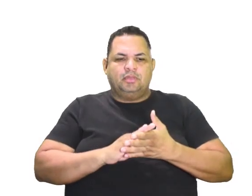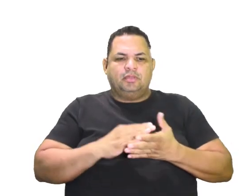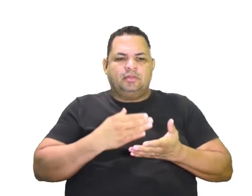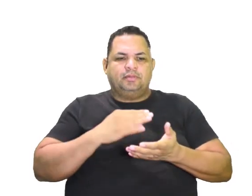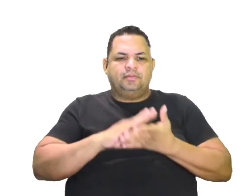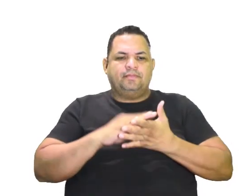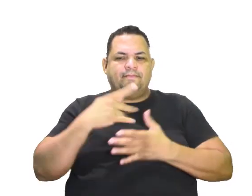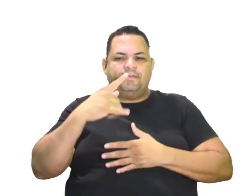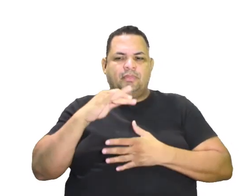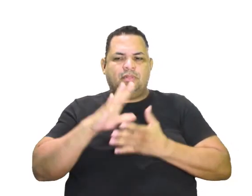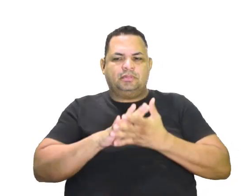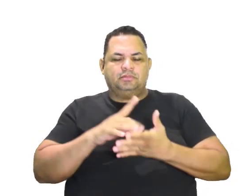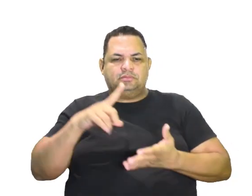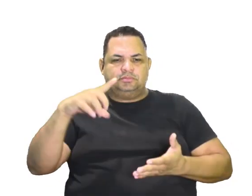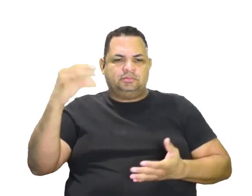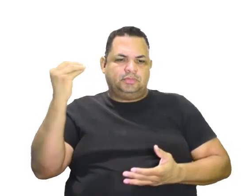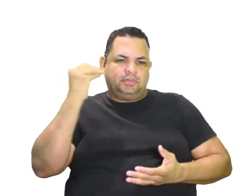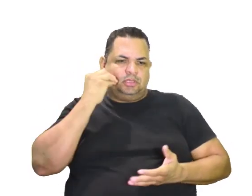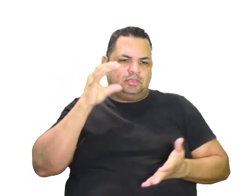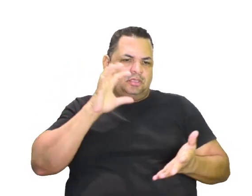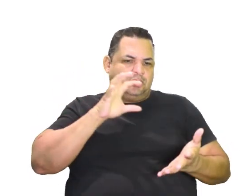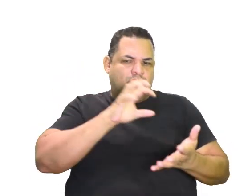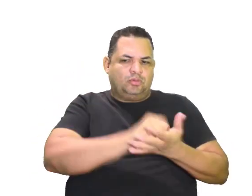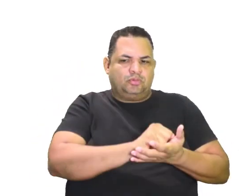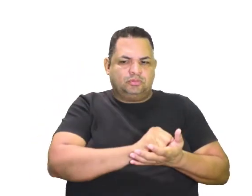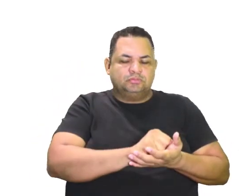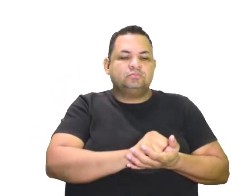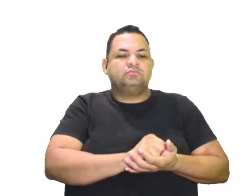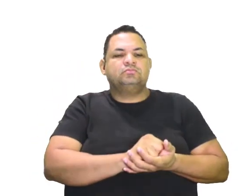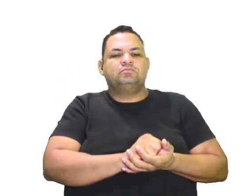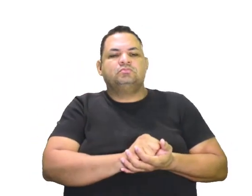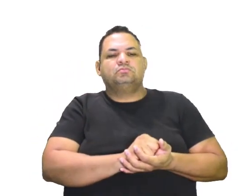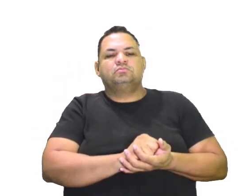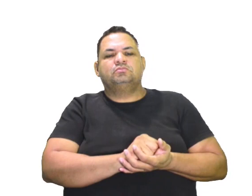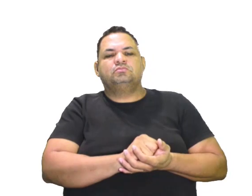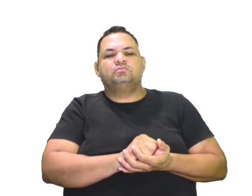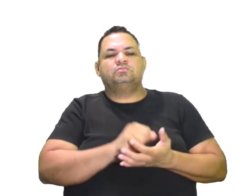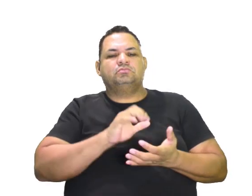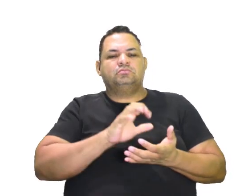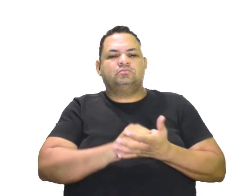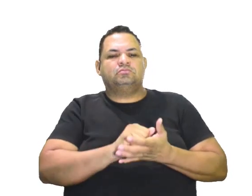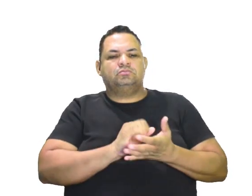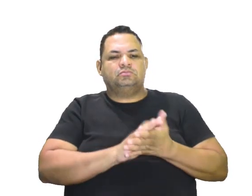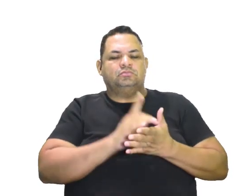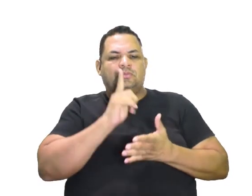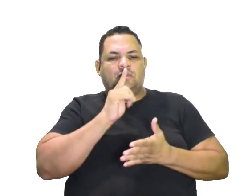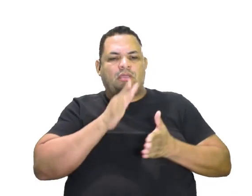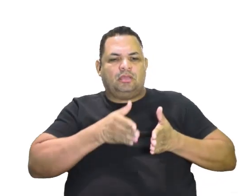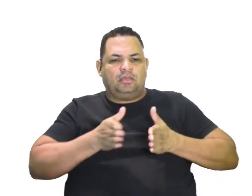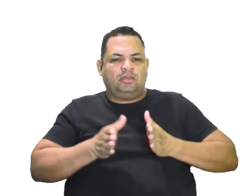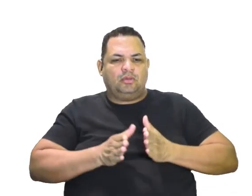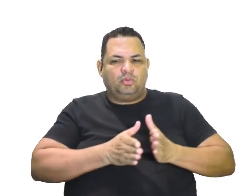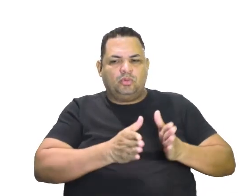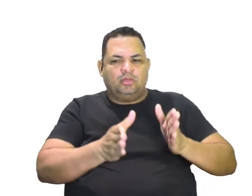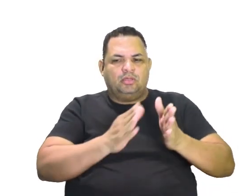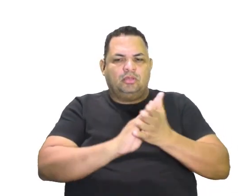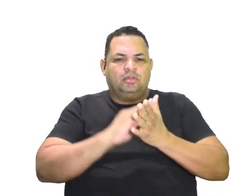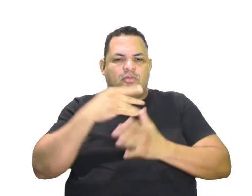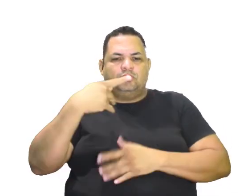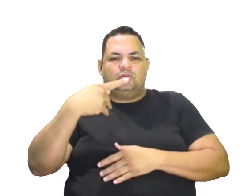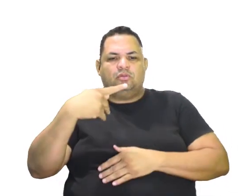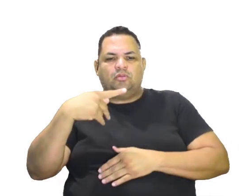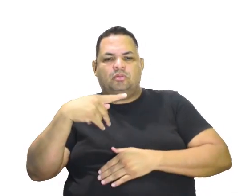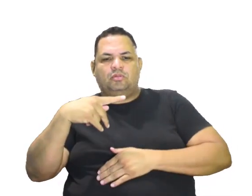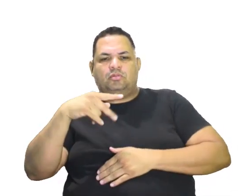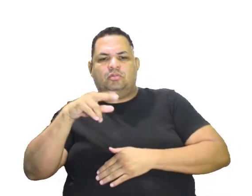Paraguai tentava conquistar ali a bacia do Prata, né? Os 3